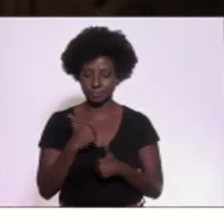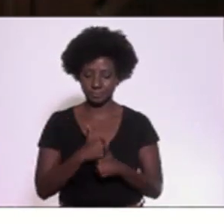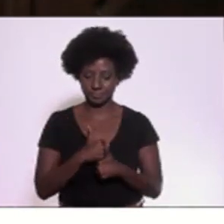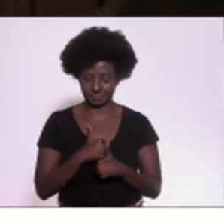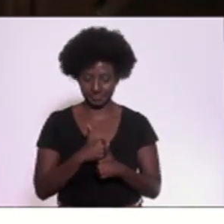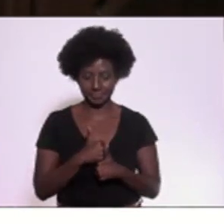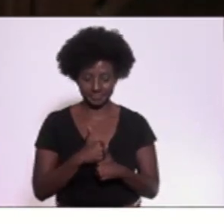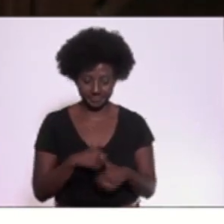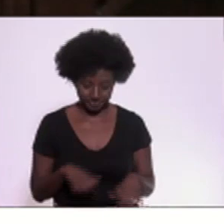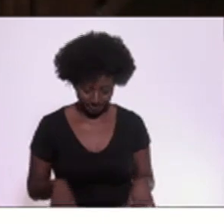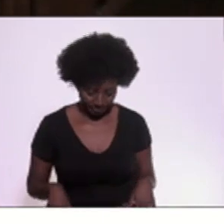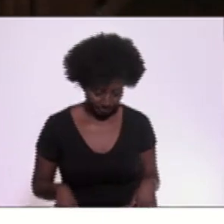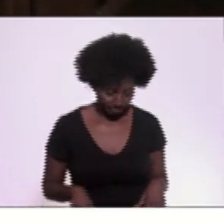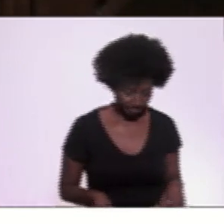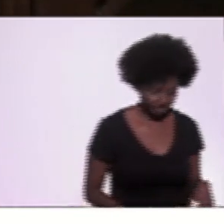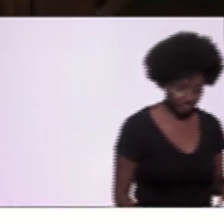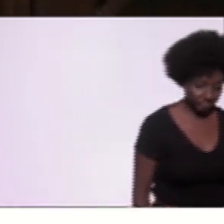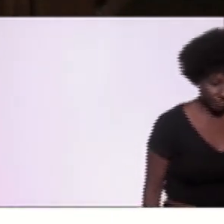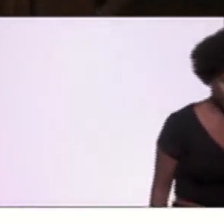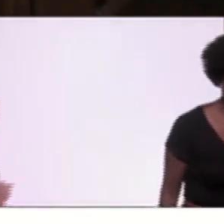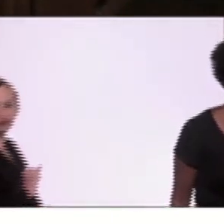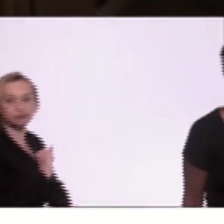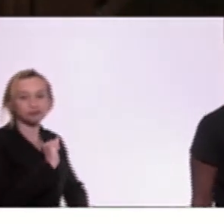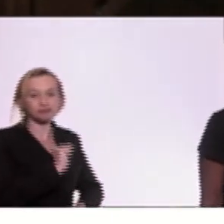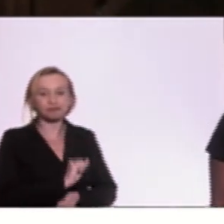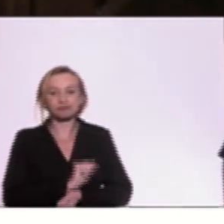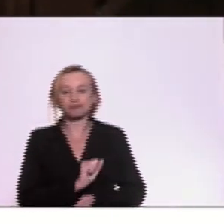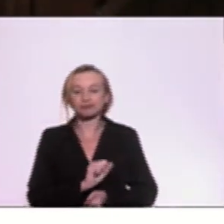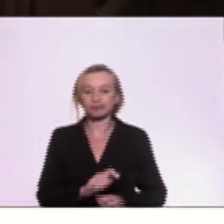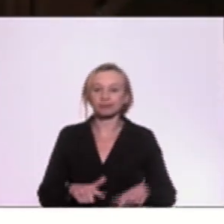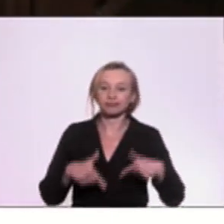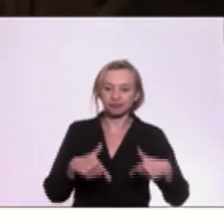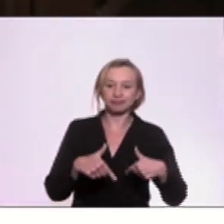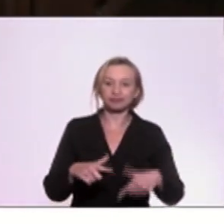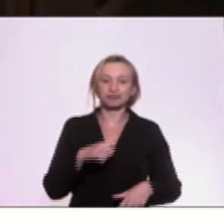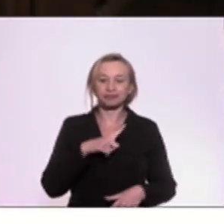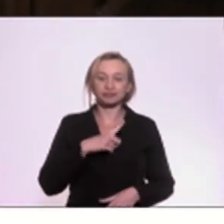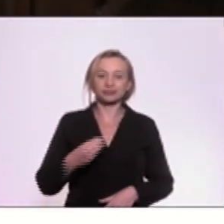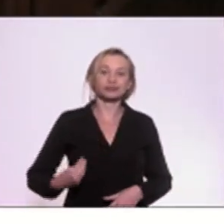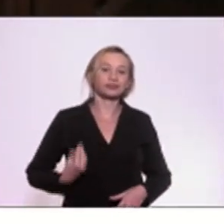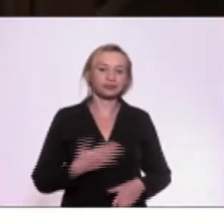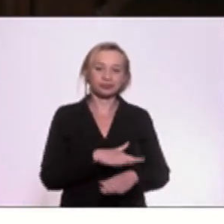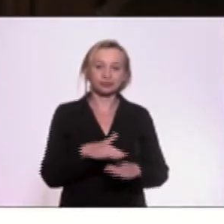atuar porque teriam a vida toda pela frente,